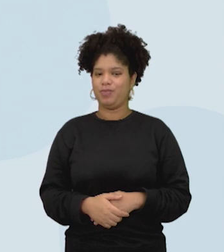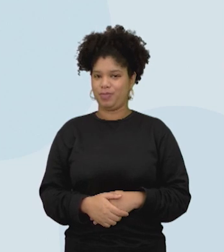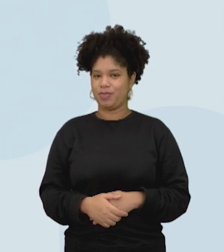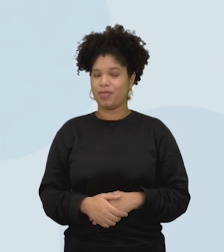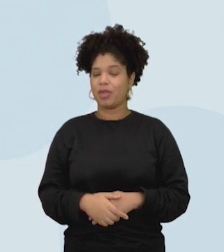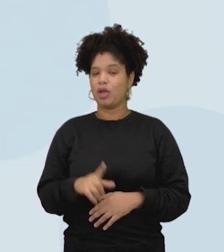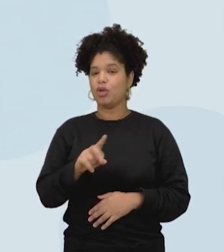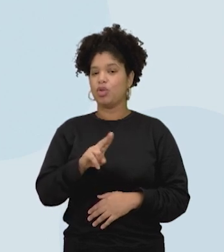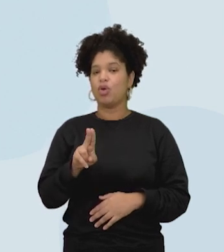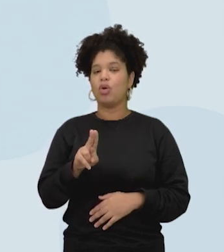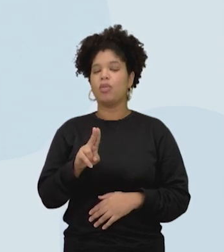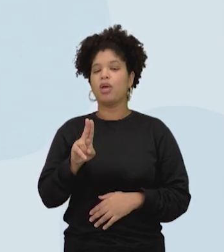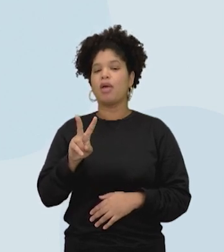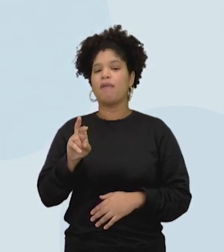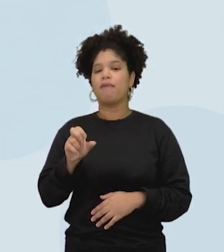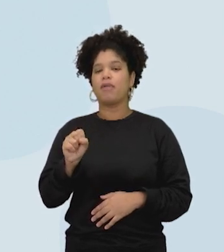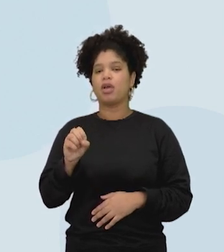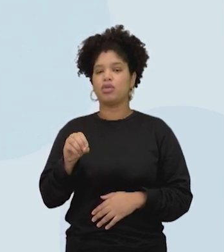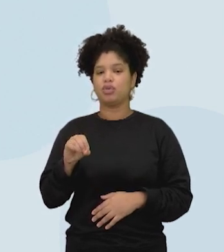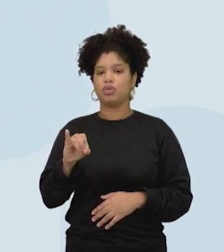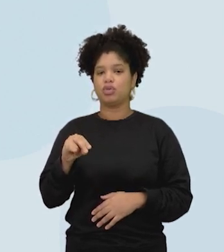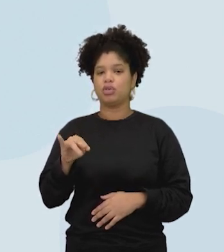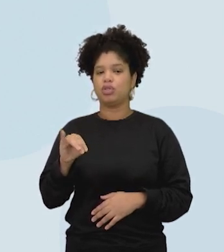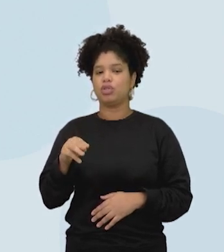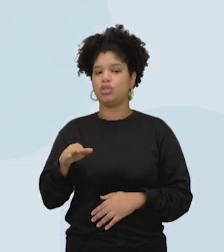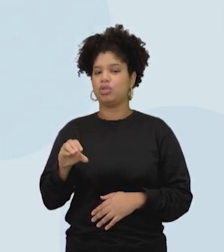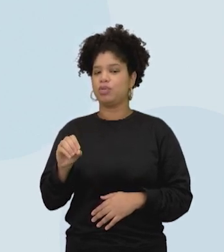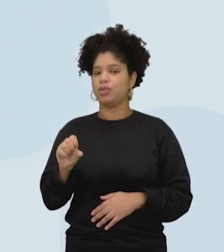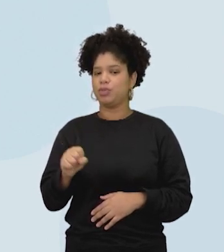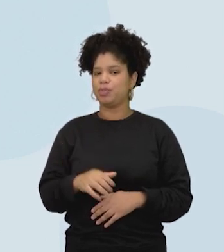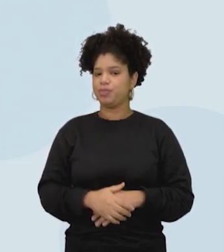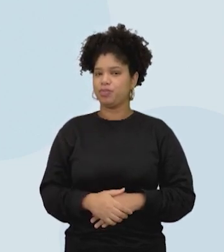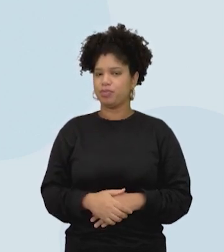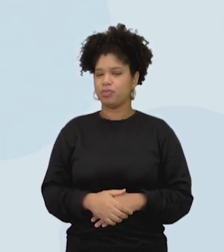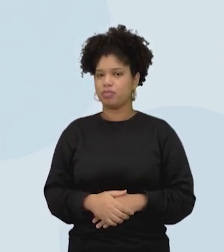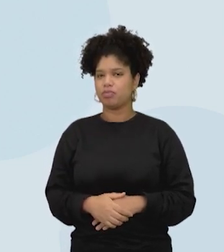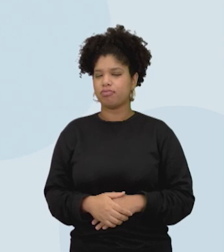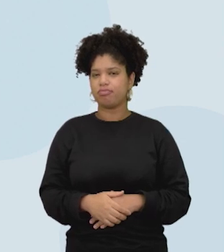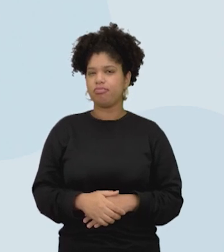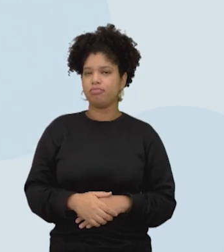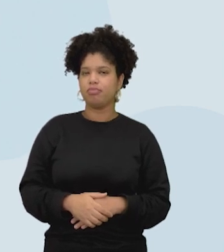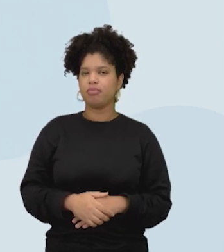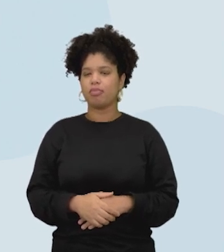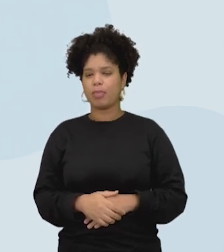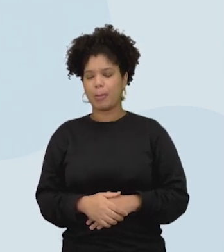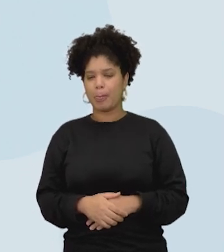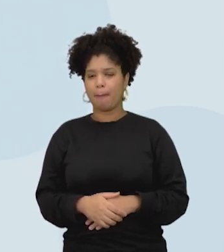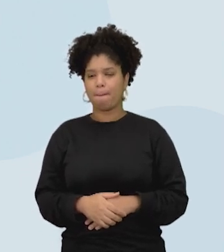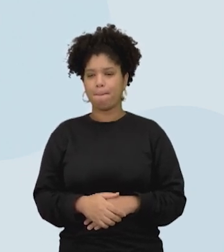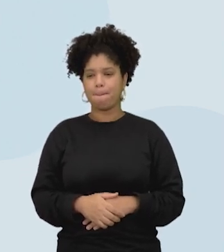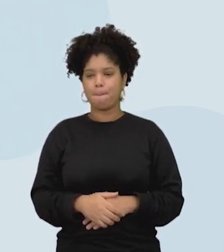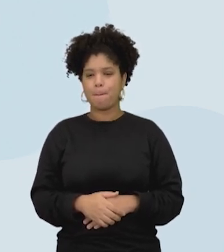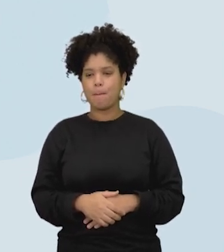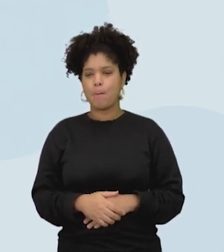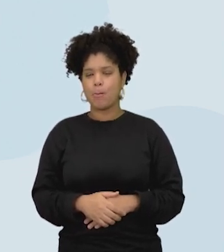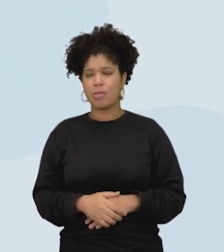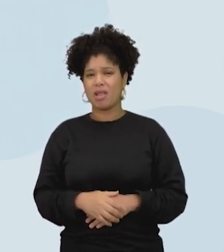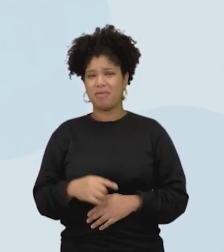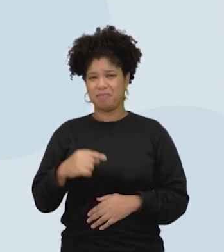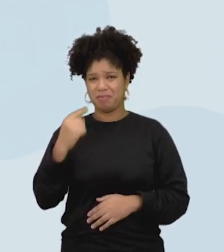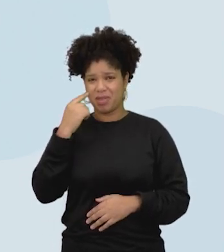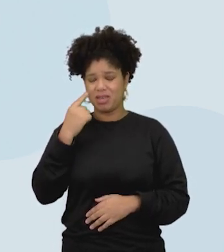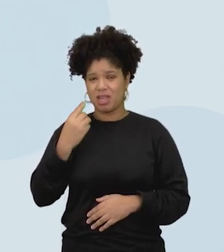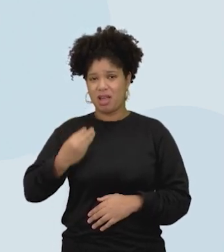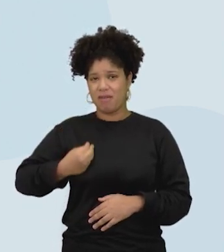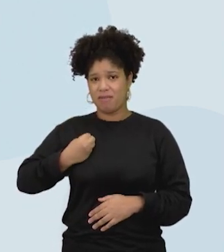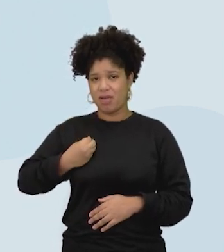Versos íntimos de Augusto dos Anjos. Vês? Ninguém assistiu ao formidável enterro de tua última quimera.